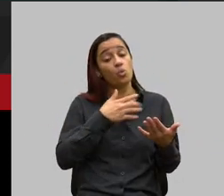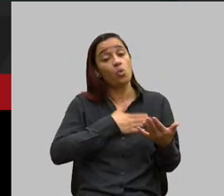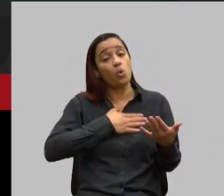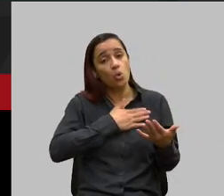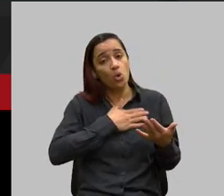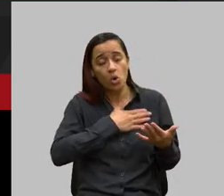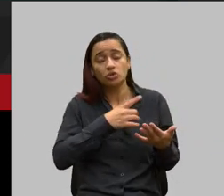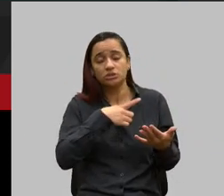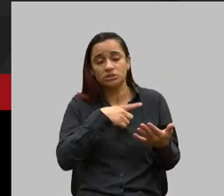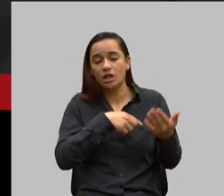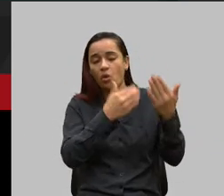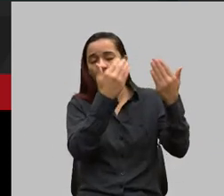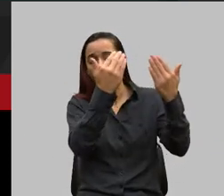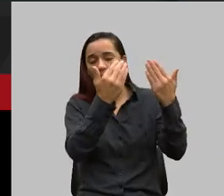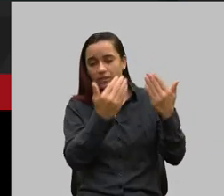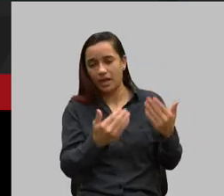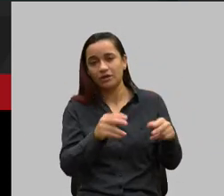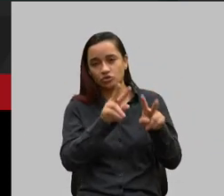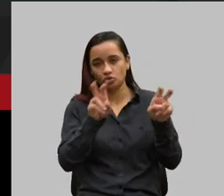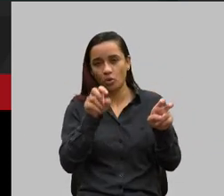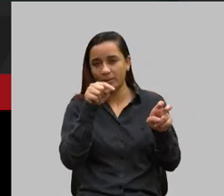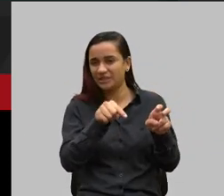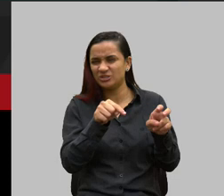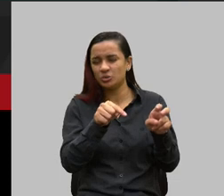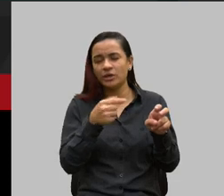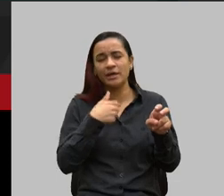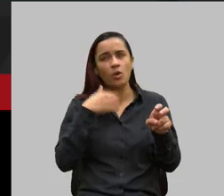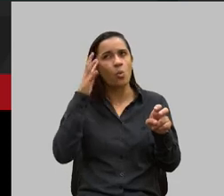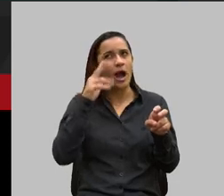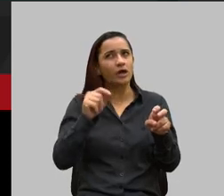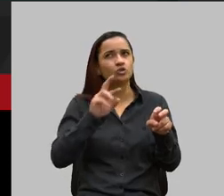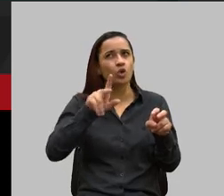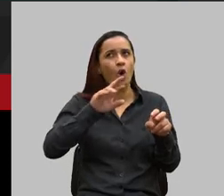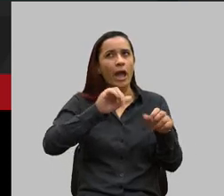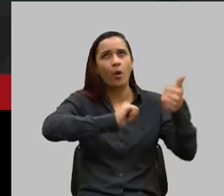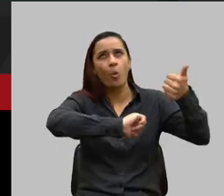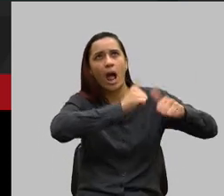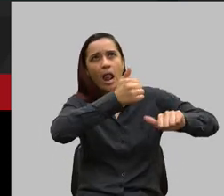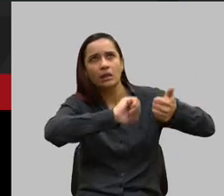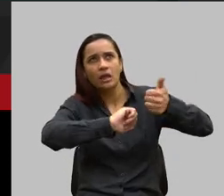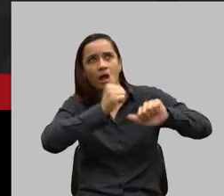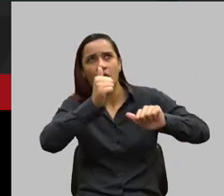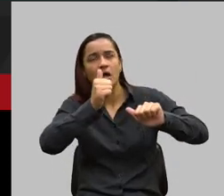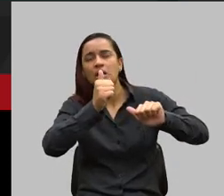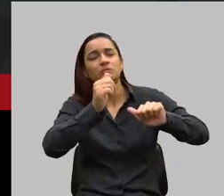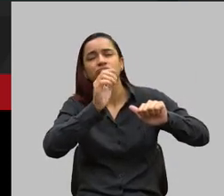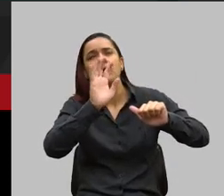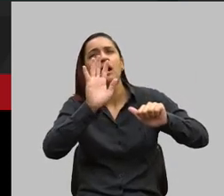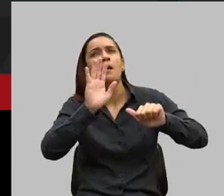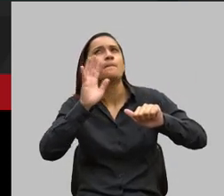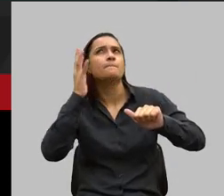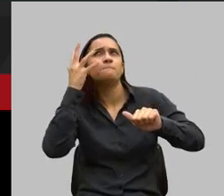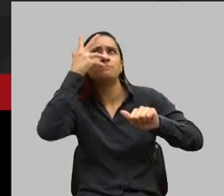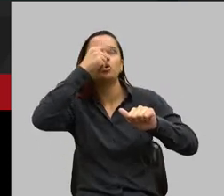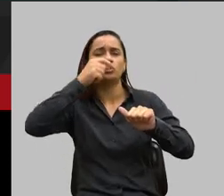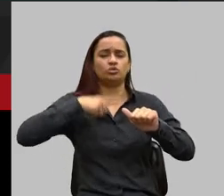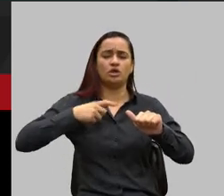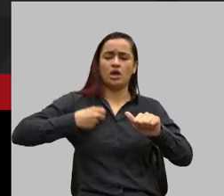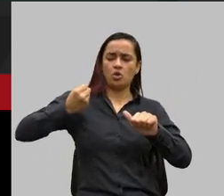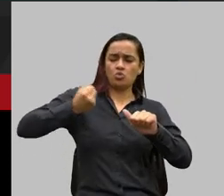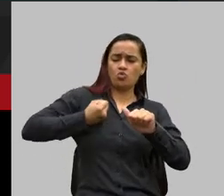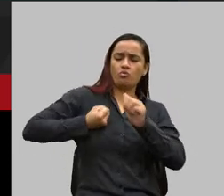isso não quantitativa Eu acho que o bonito não é ter um número grande de coisas